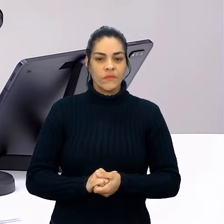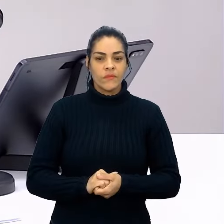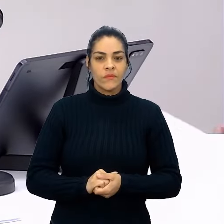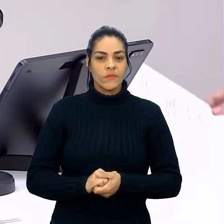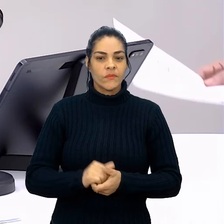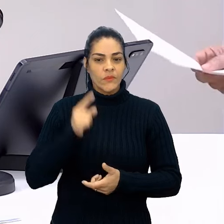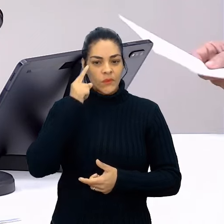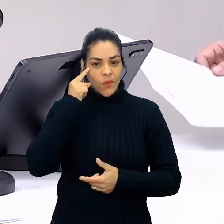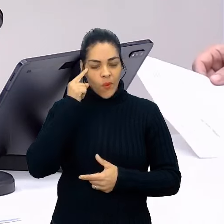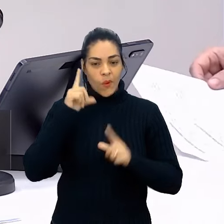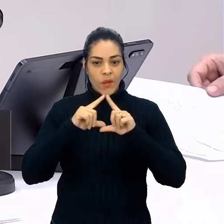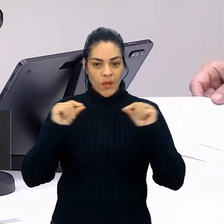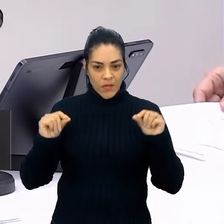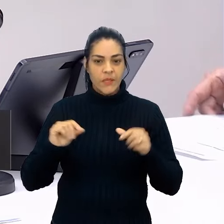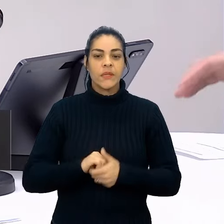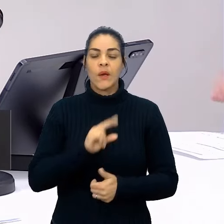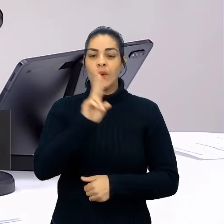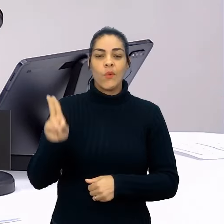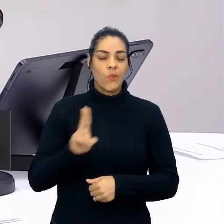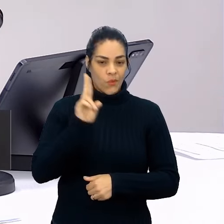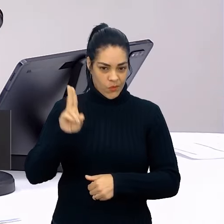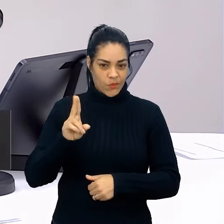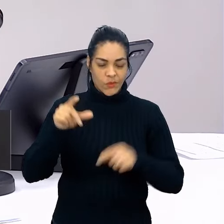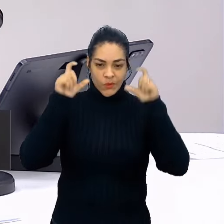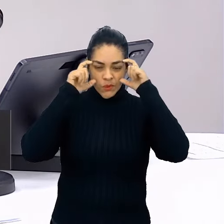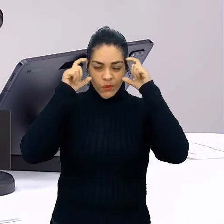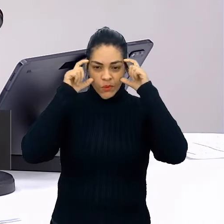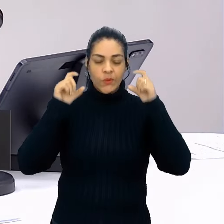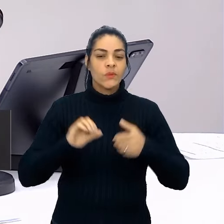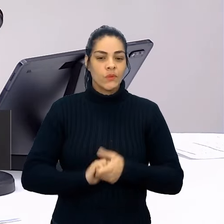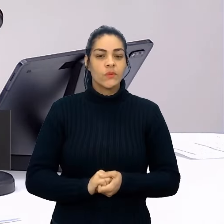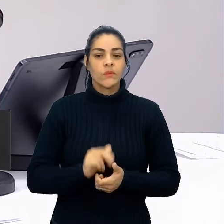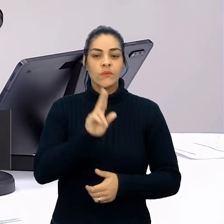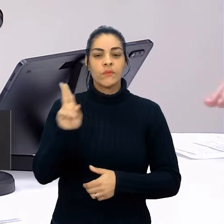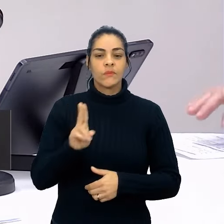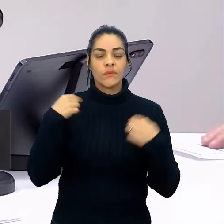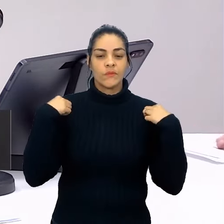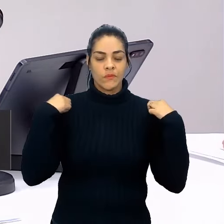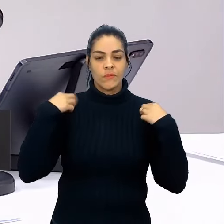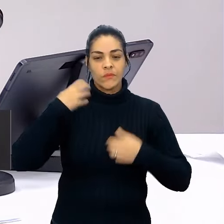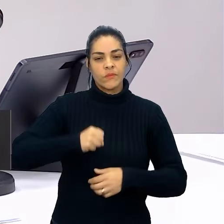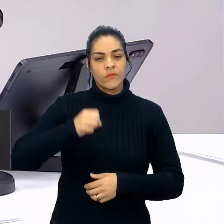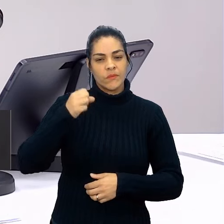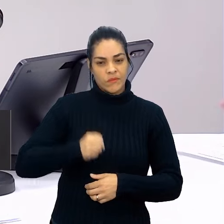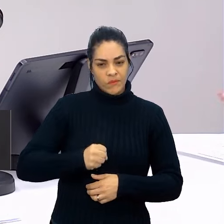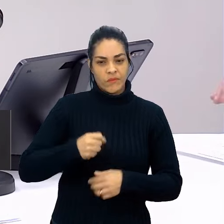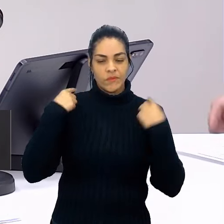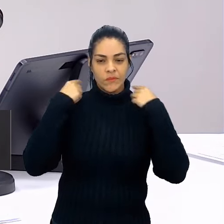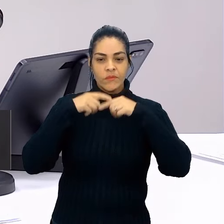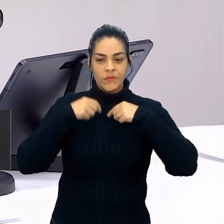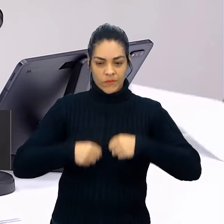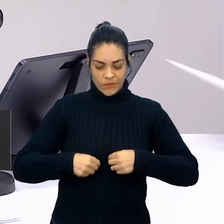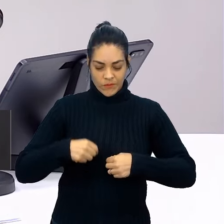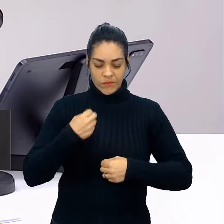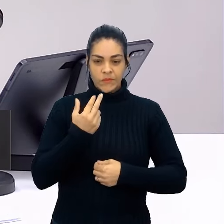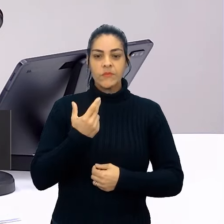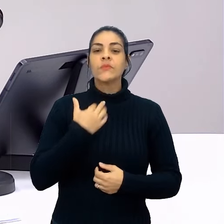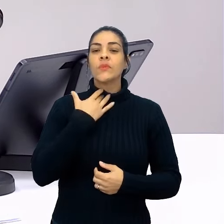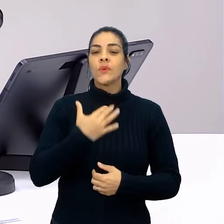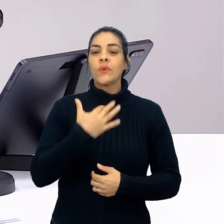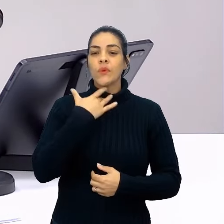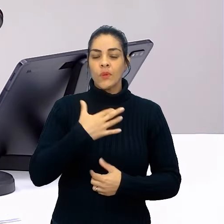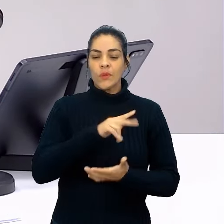uso óculos, meu cabelo na altura do ombro, hoje estou vestindo uma blusa branca, um lenço colorido e